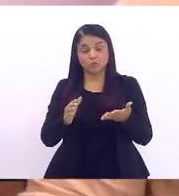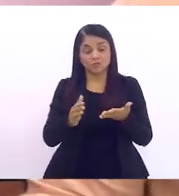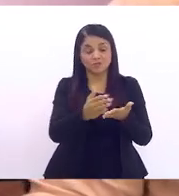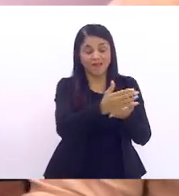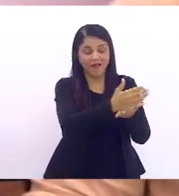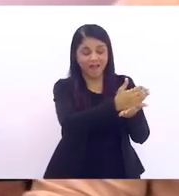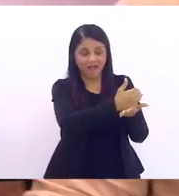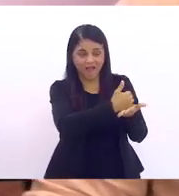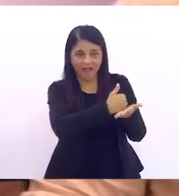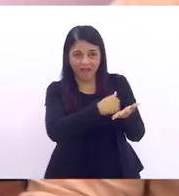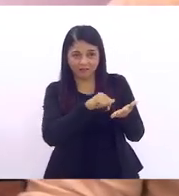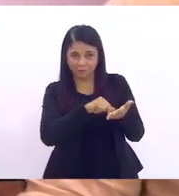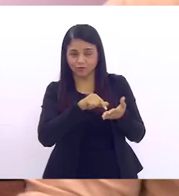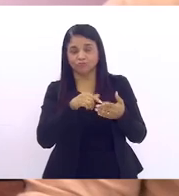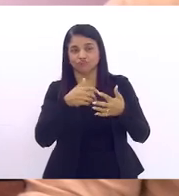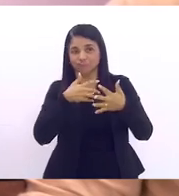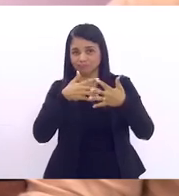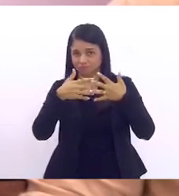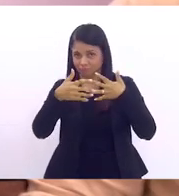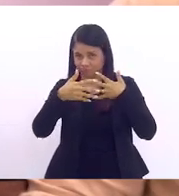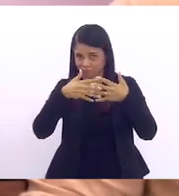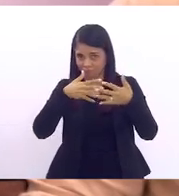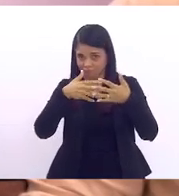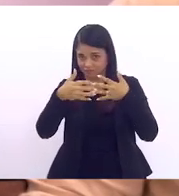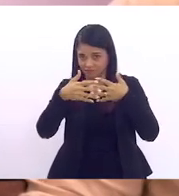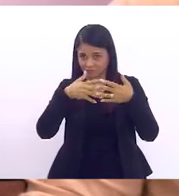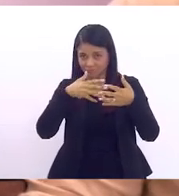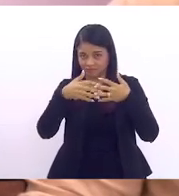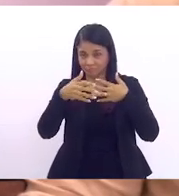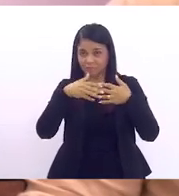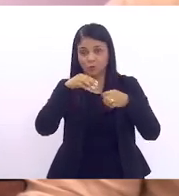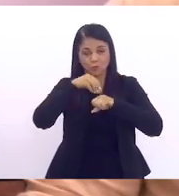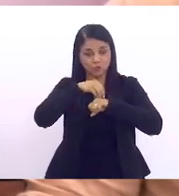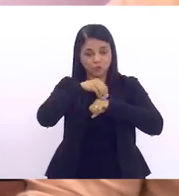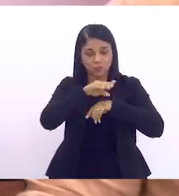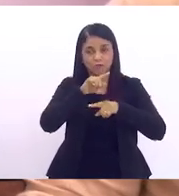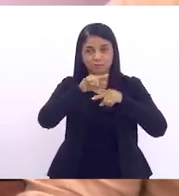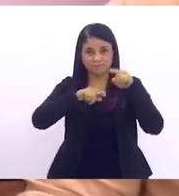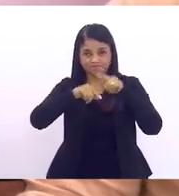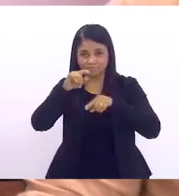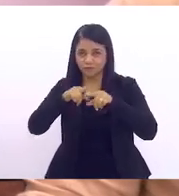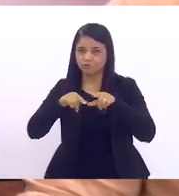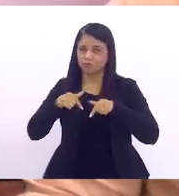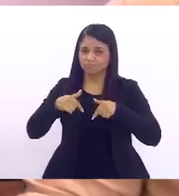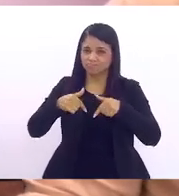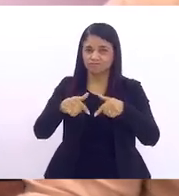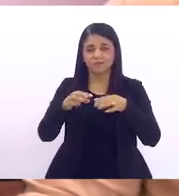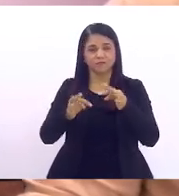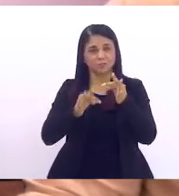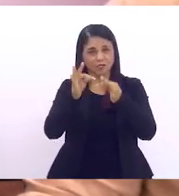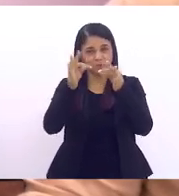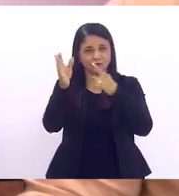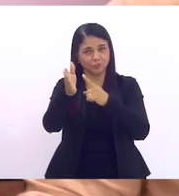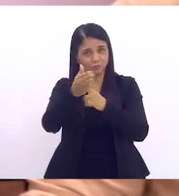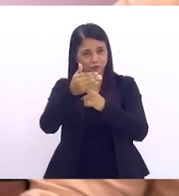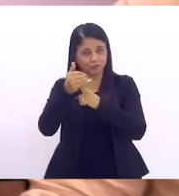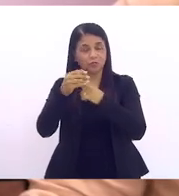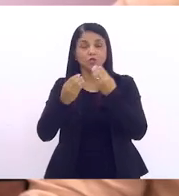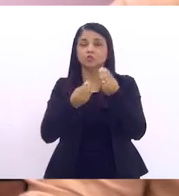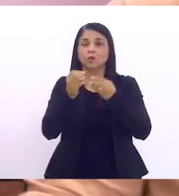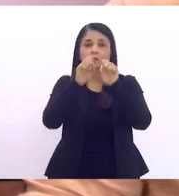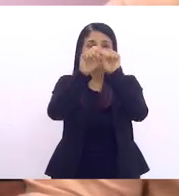né a gente falou sobre transparência todos os indicadores de equipamentos de funcionamento de Tecnologia de funcionamento do